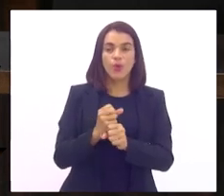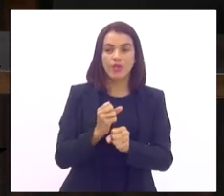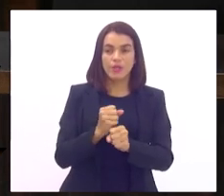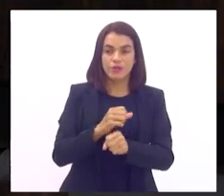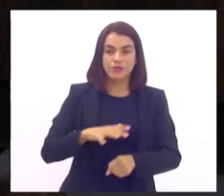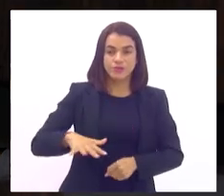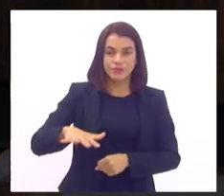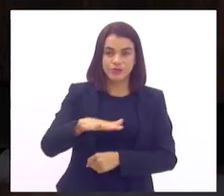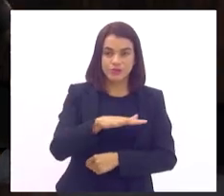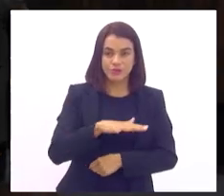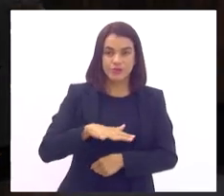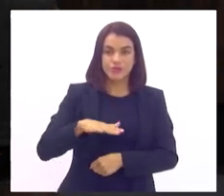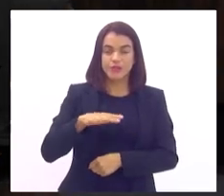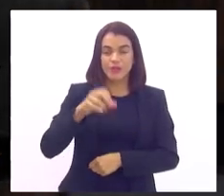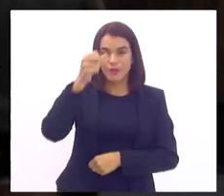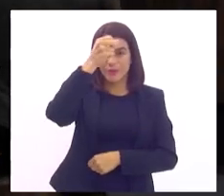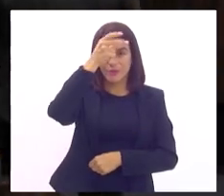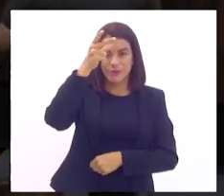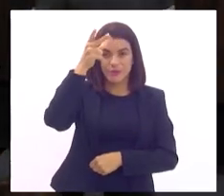de Janeiro.